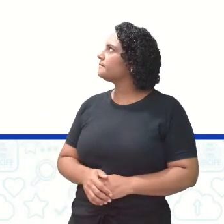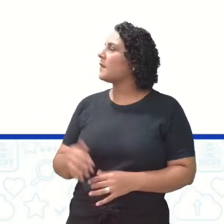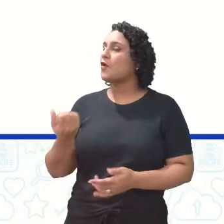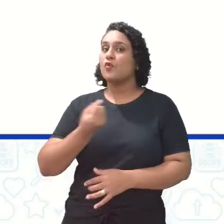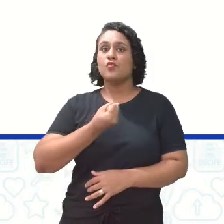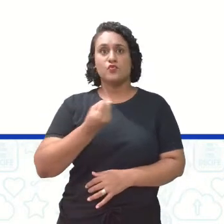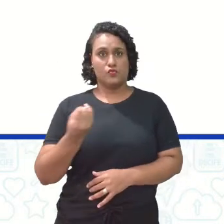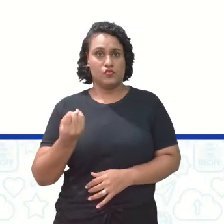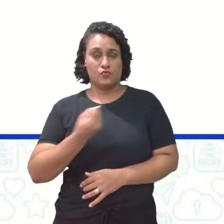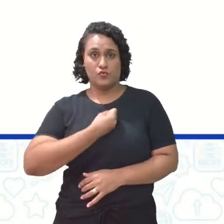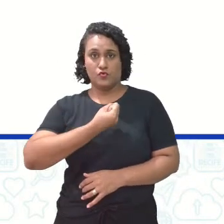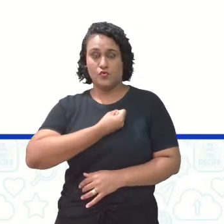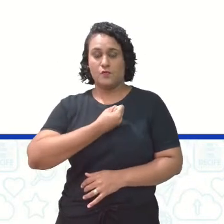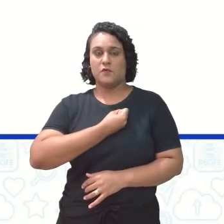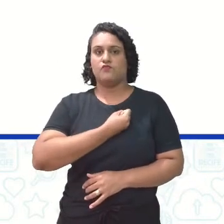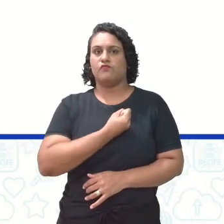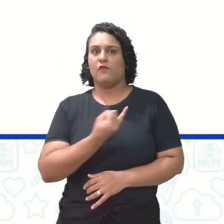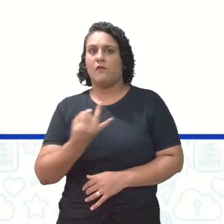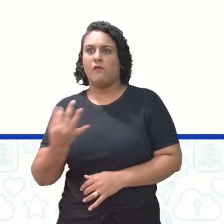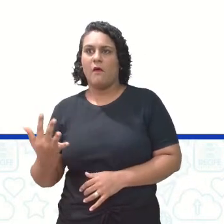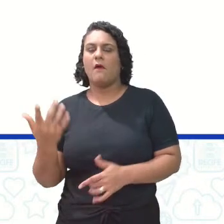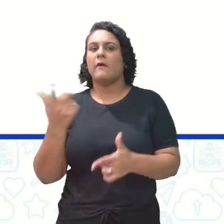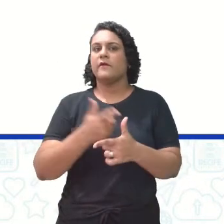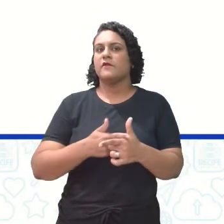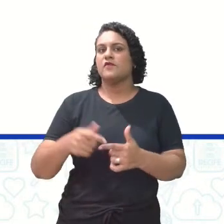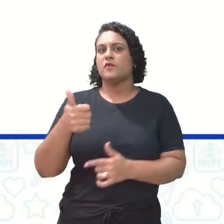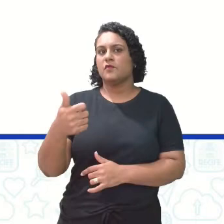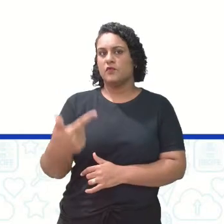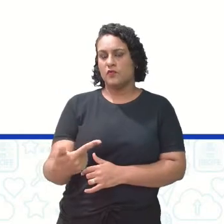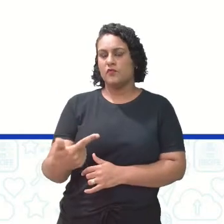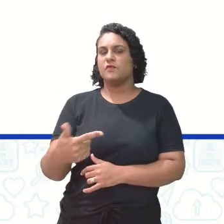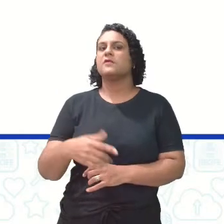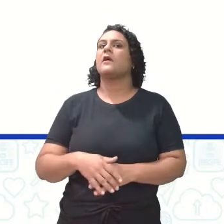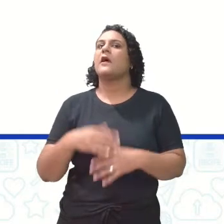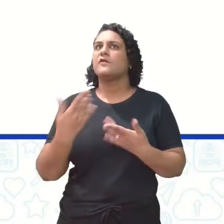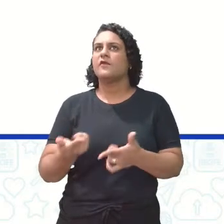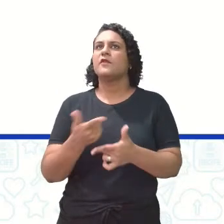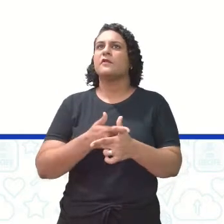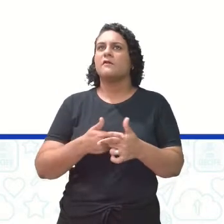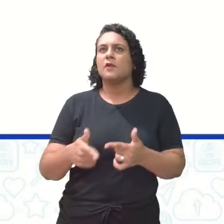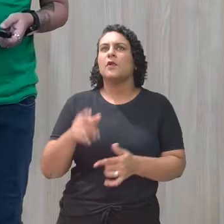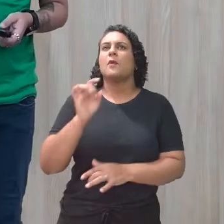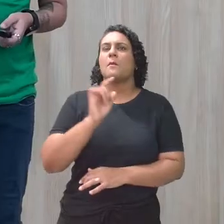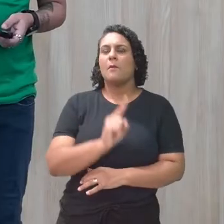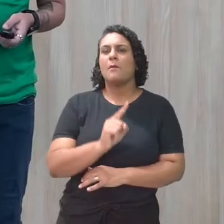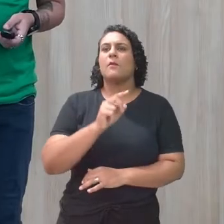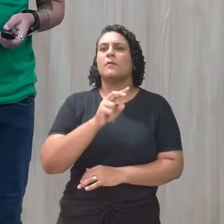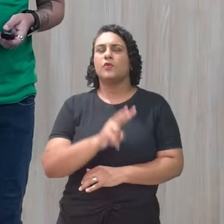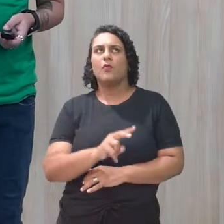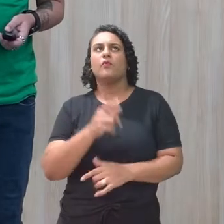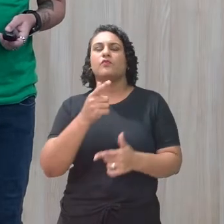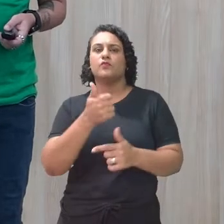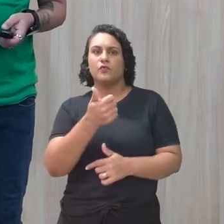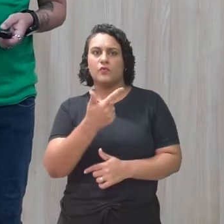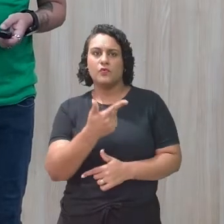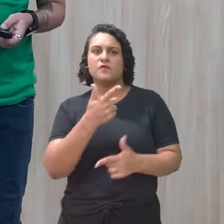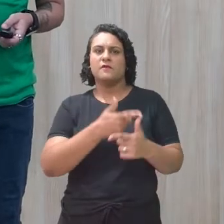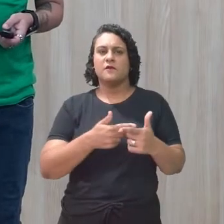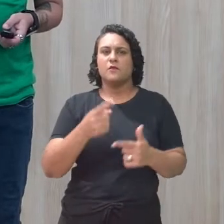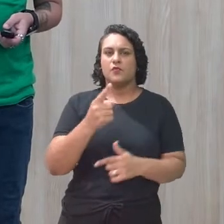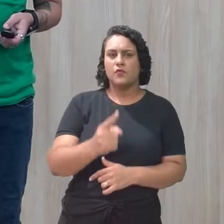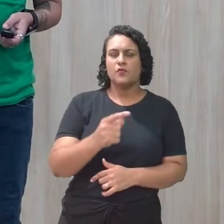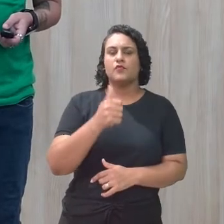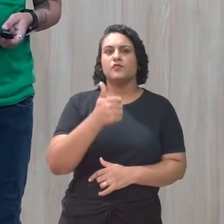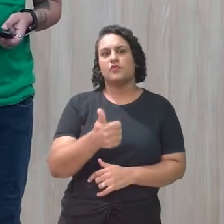12, lembra, né? Ou seja, a gente foi dividindo número por número, 12 dividido por 1, 12 dividido por 2, até o